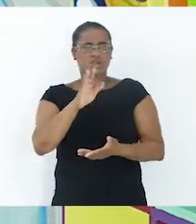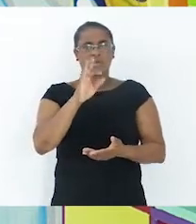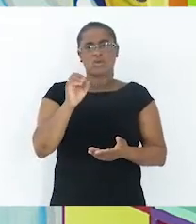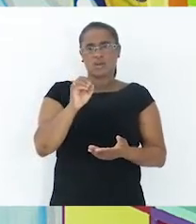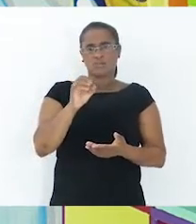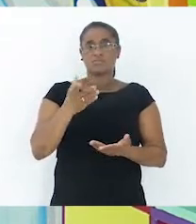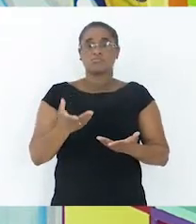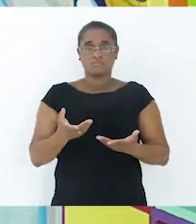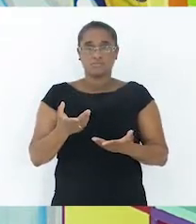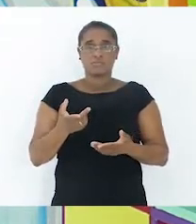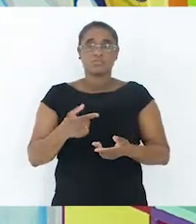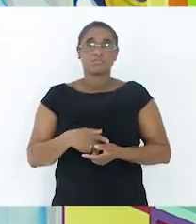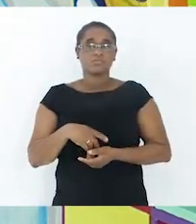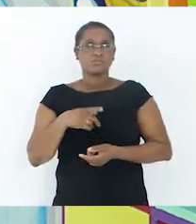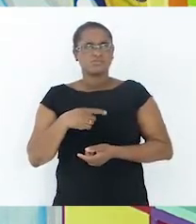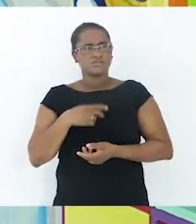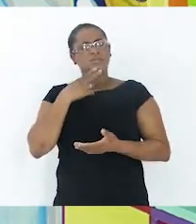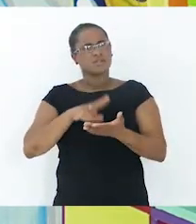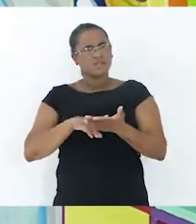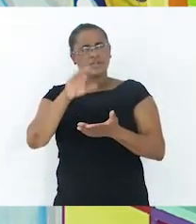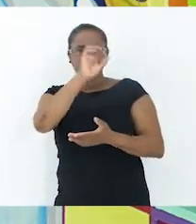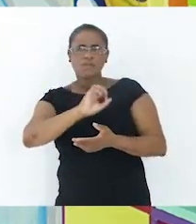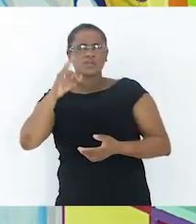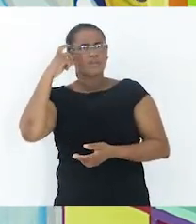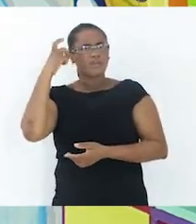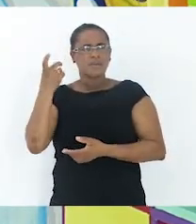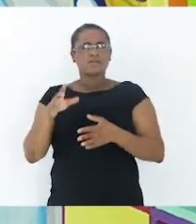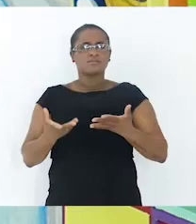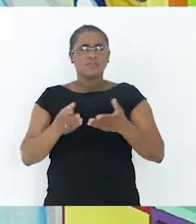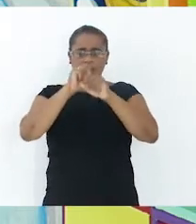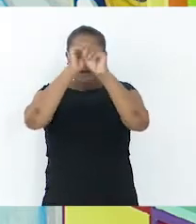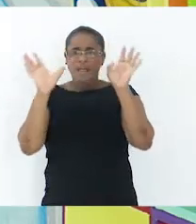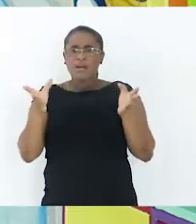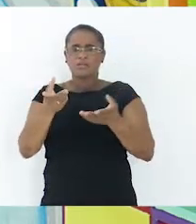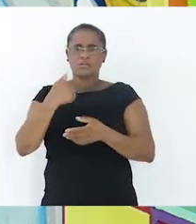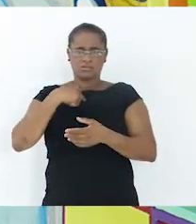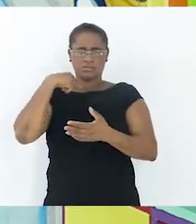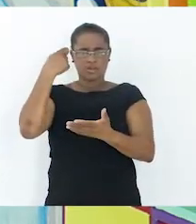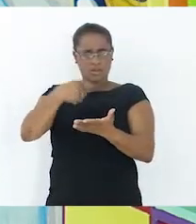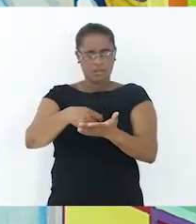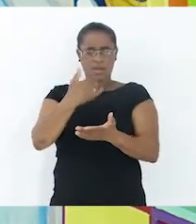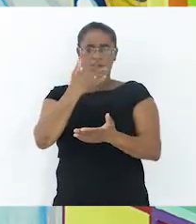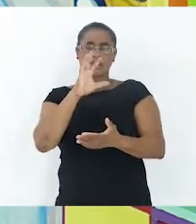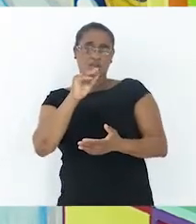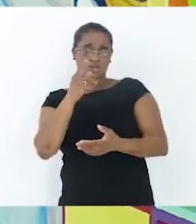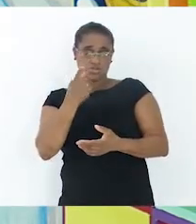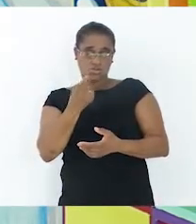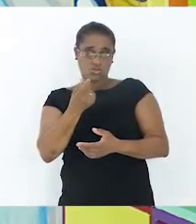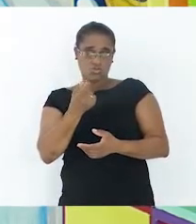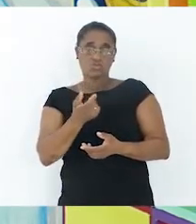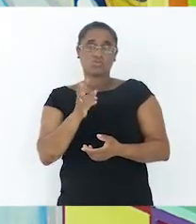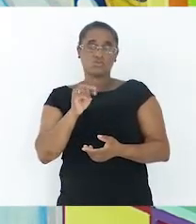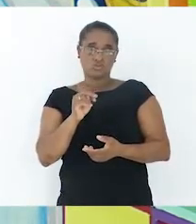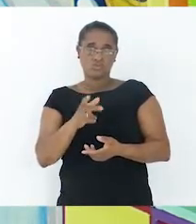De certeza, vocês estão a pensar, mamá, é claro, estamos a dever 10 escudos. Então, soma de